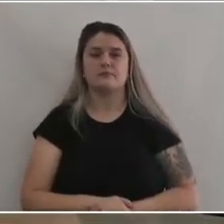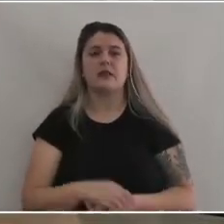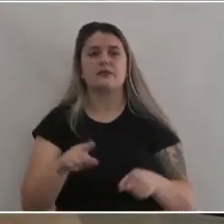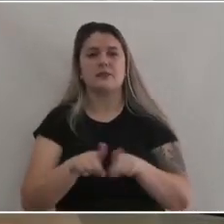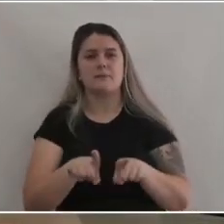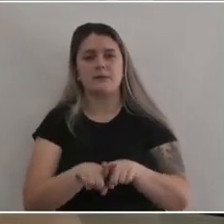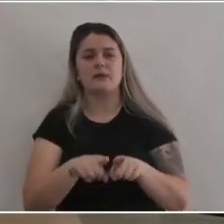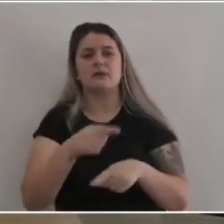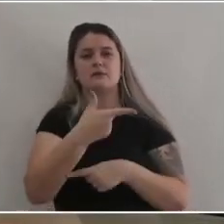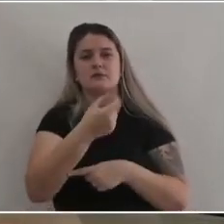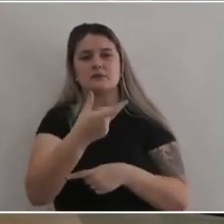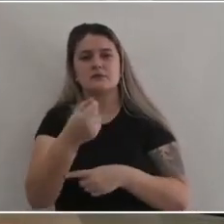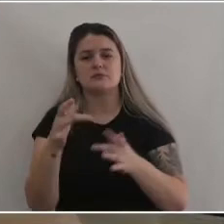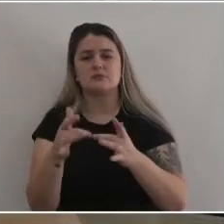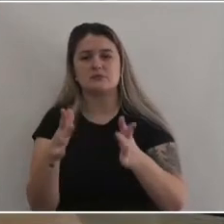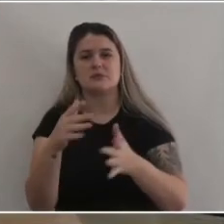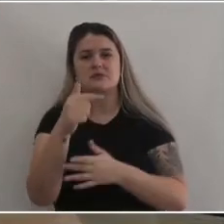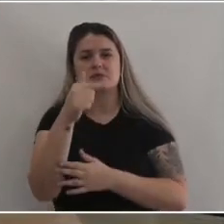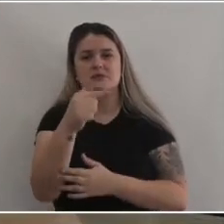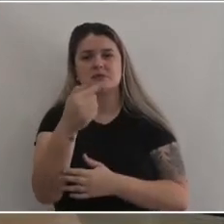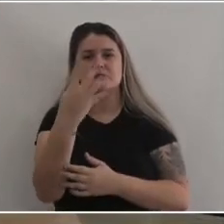Também em 2020 foi liberado R$